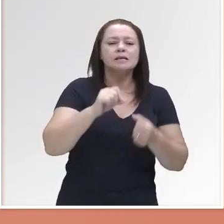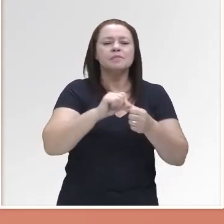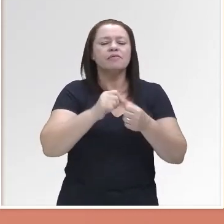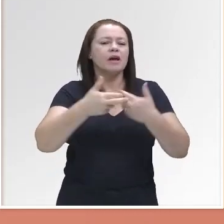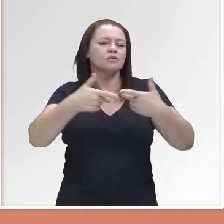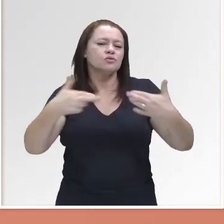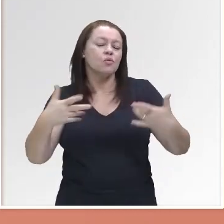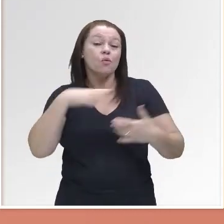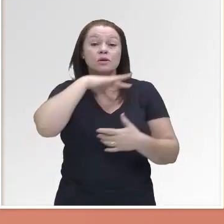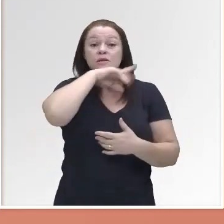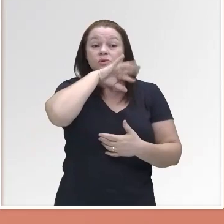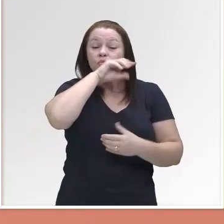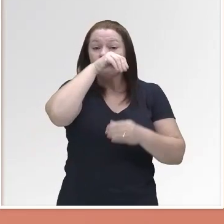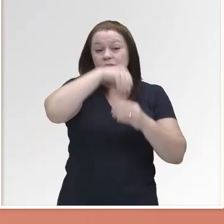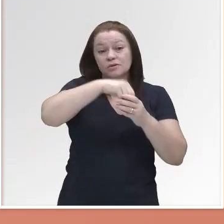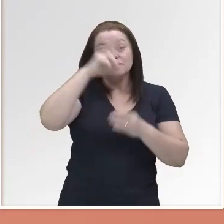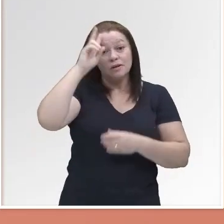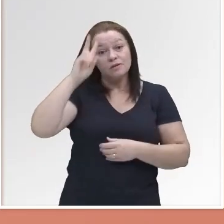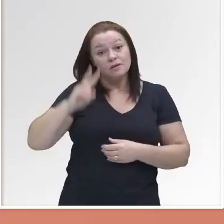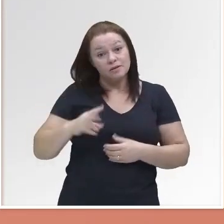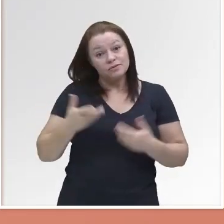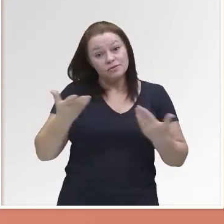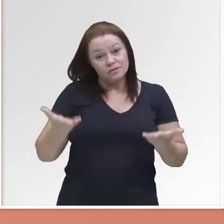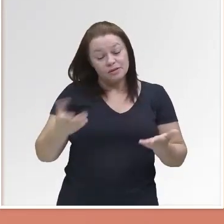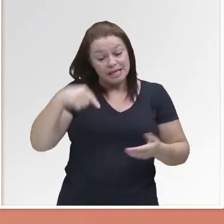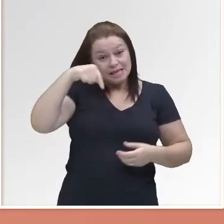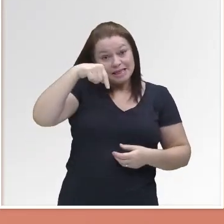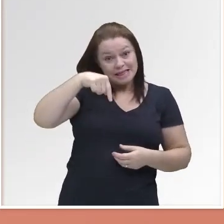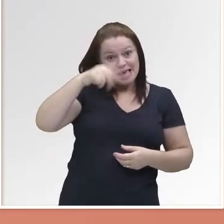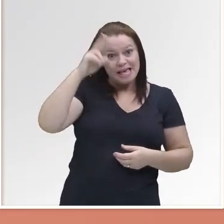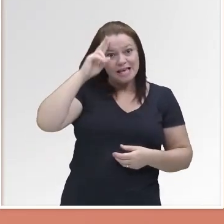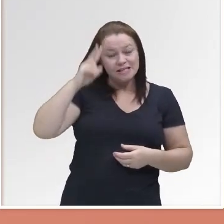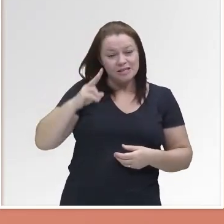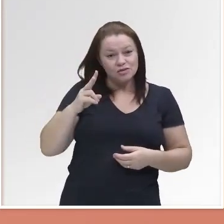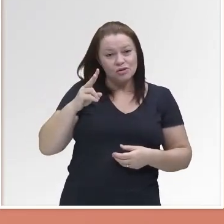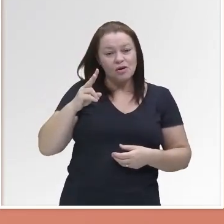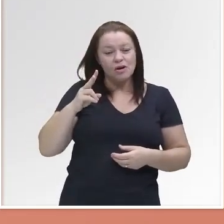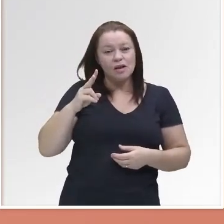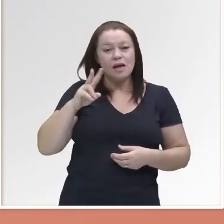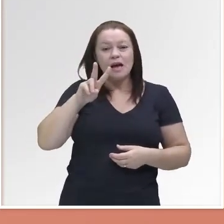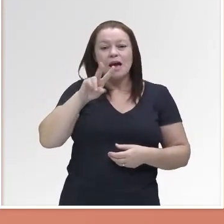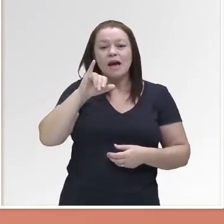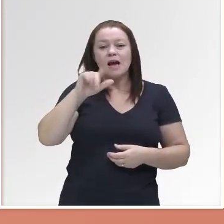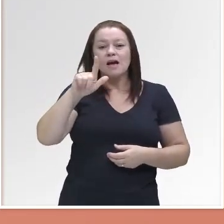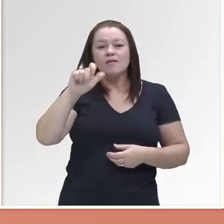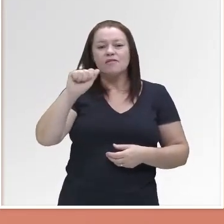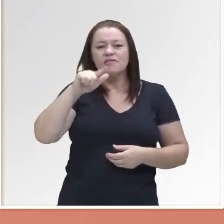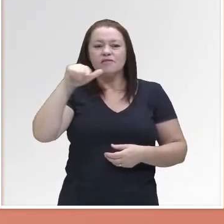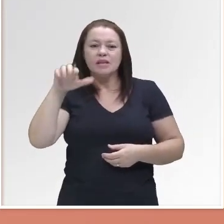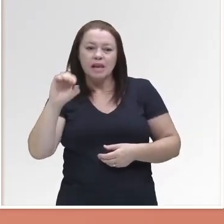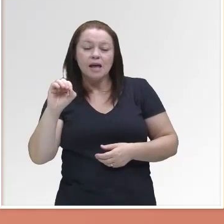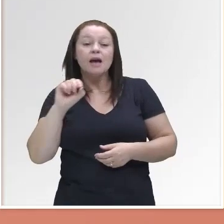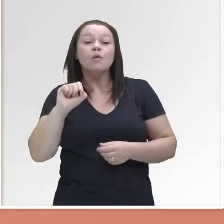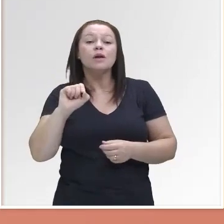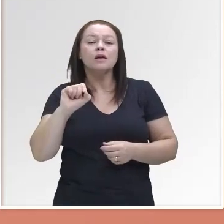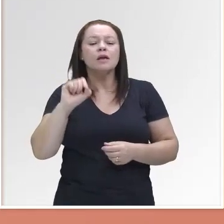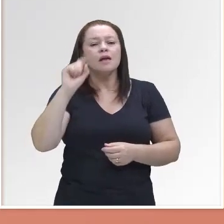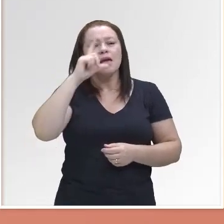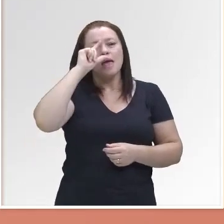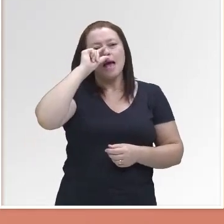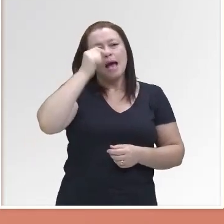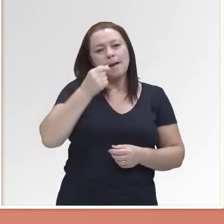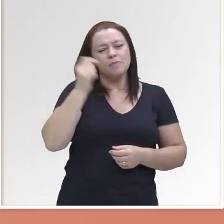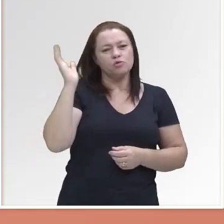história. Nessa história, a bruxa malvada é a vilã. Mas como em todo conto de fadas, eles